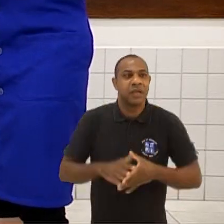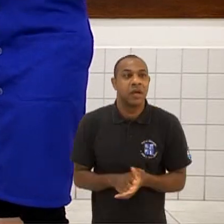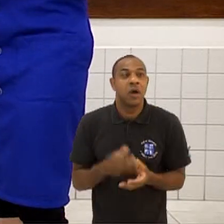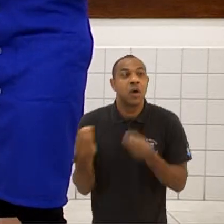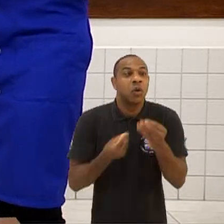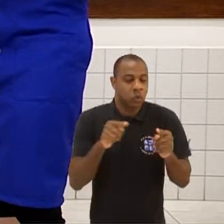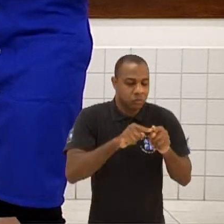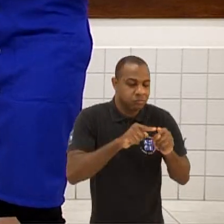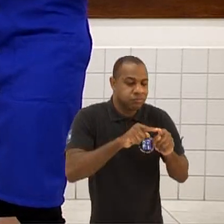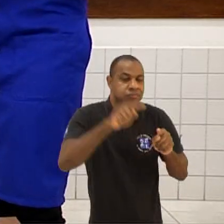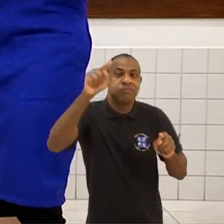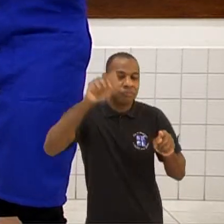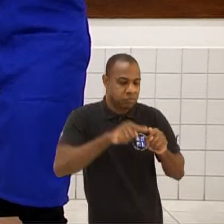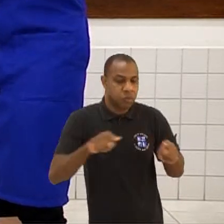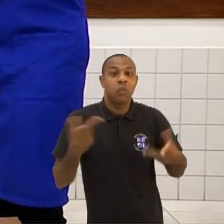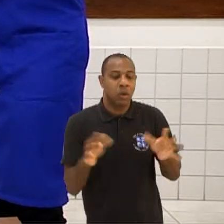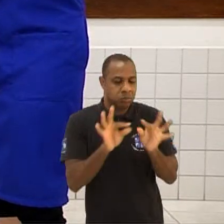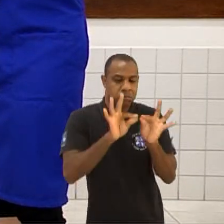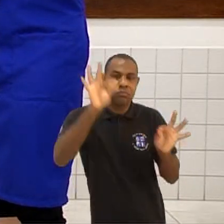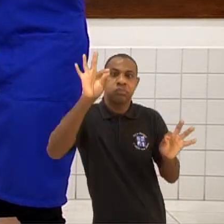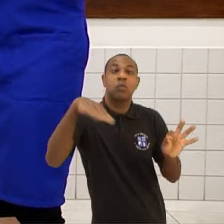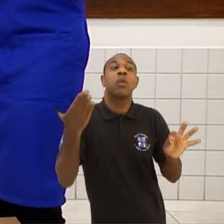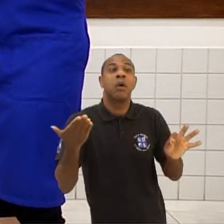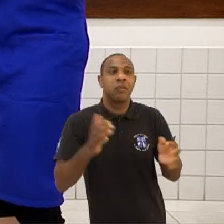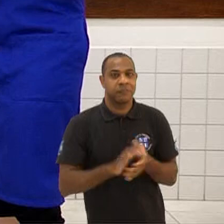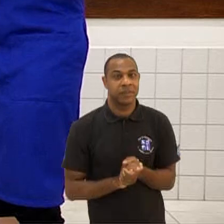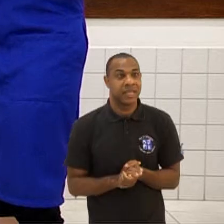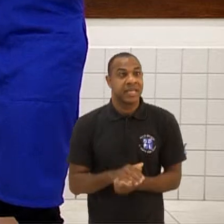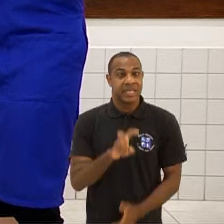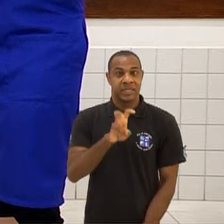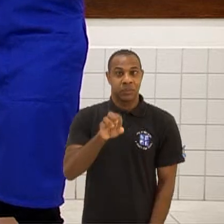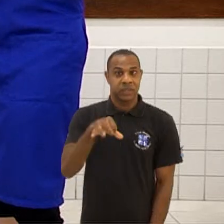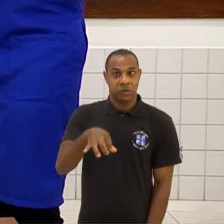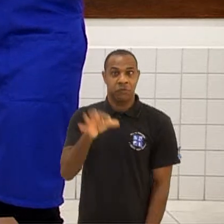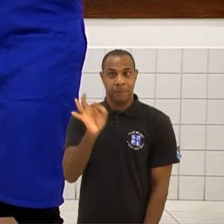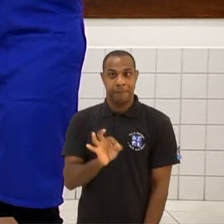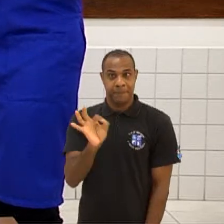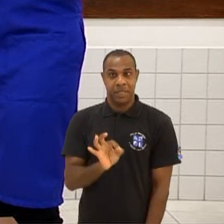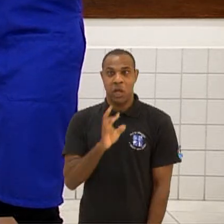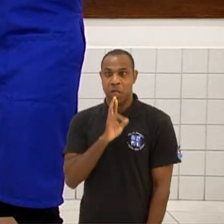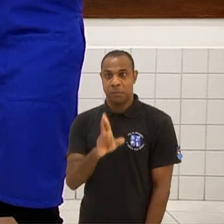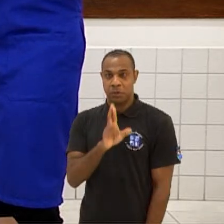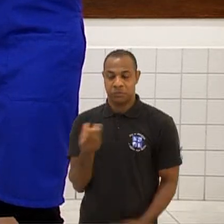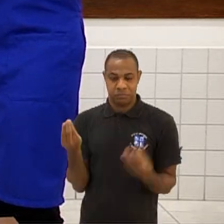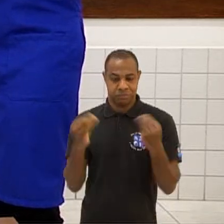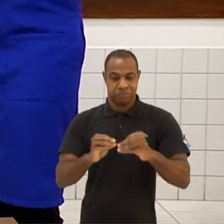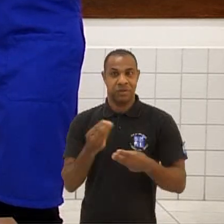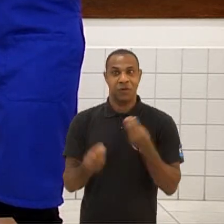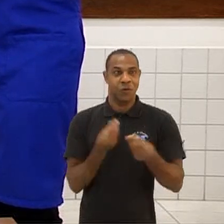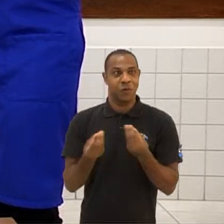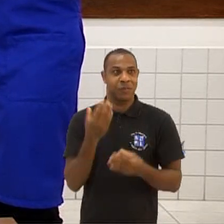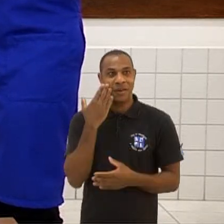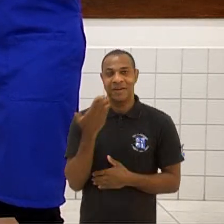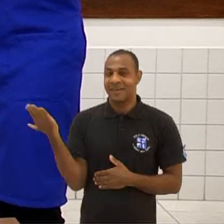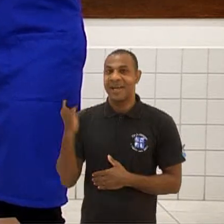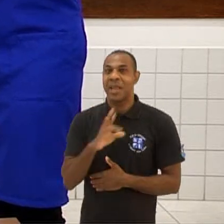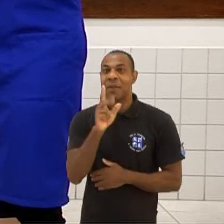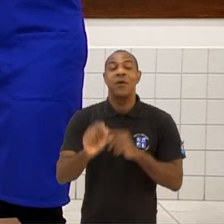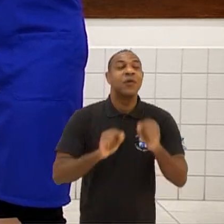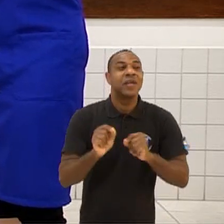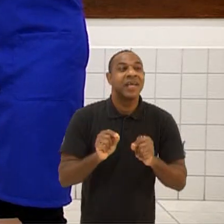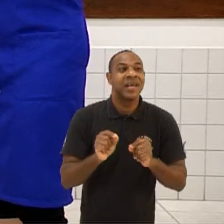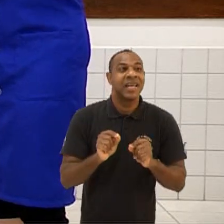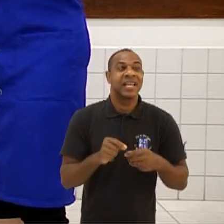comprimento X do quarteirão? 59% das pessoas que responderam, né, ao aplicativo do Aula Paraná responderam